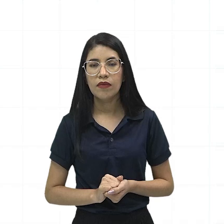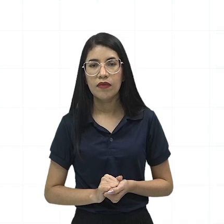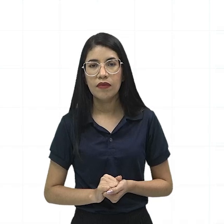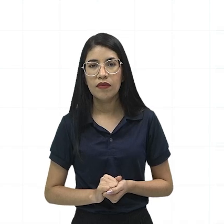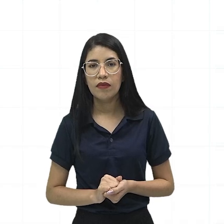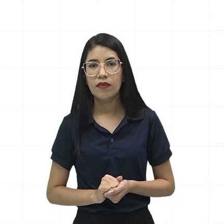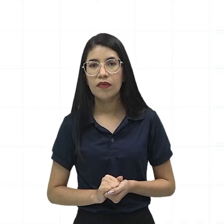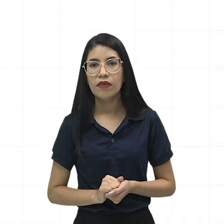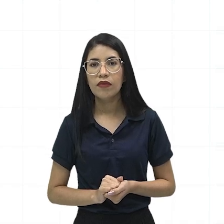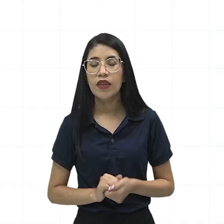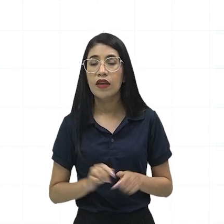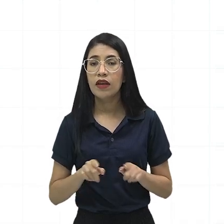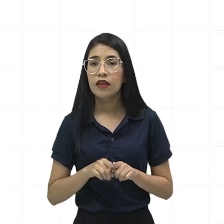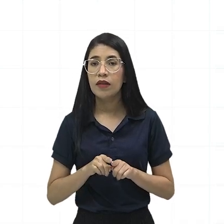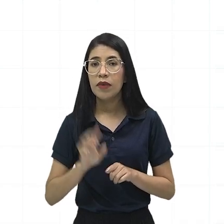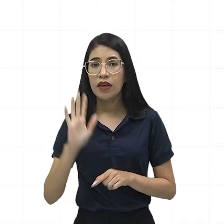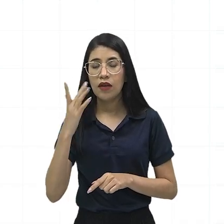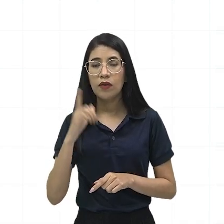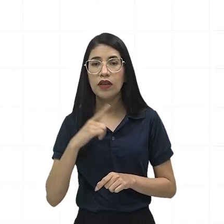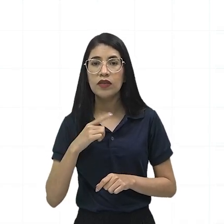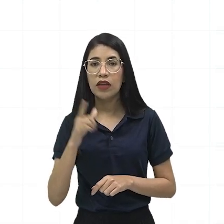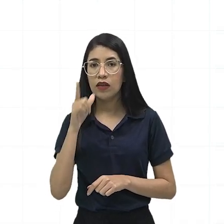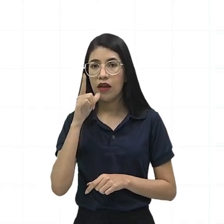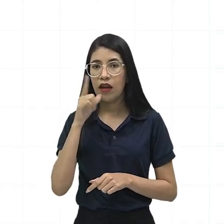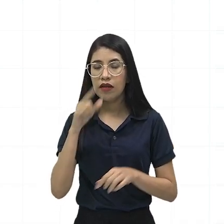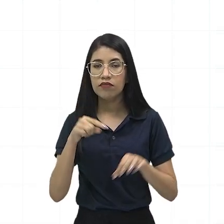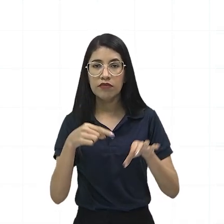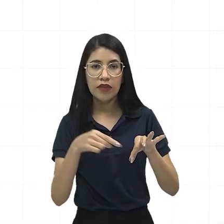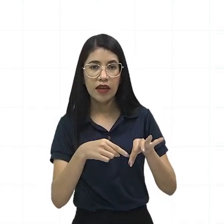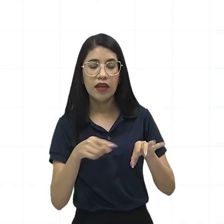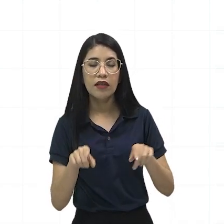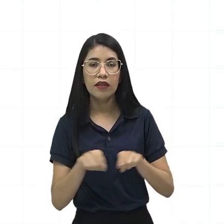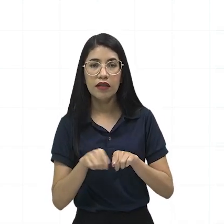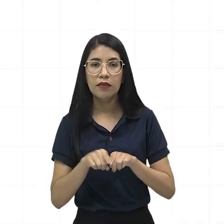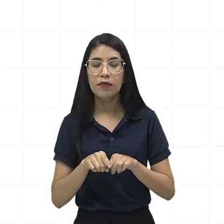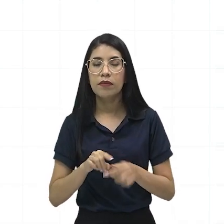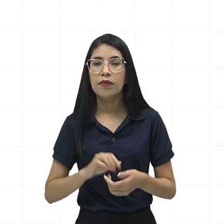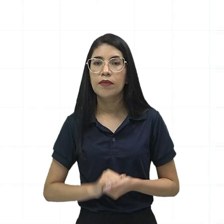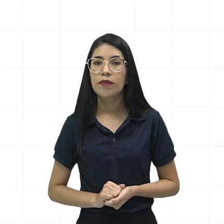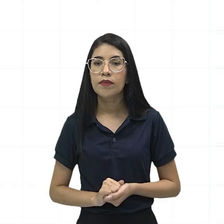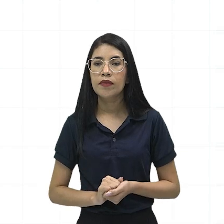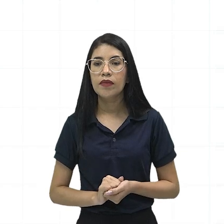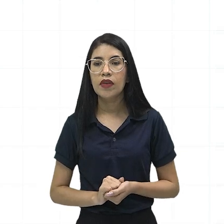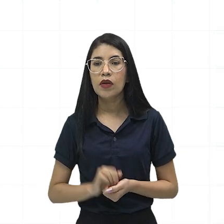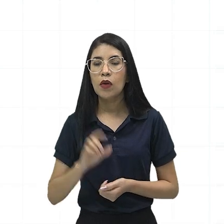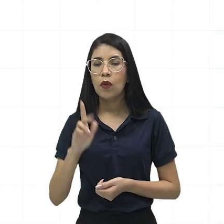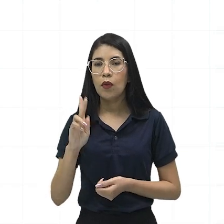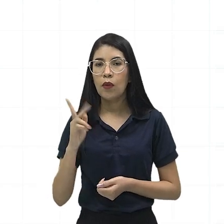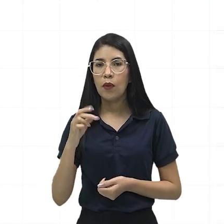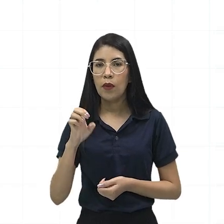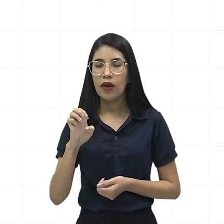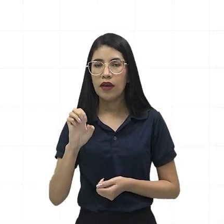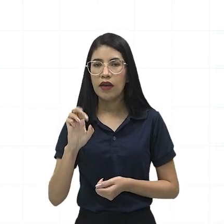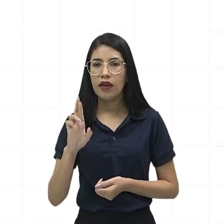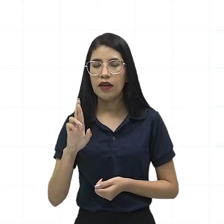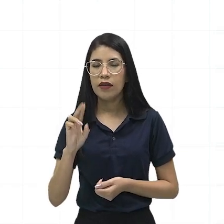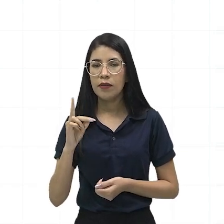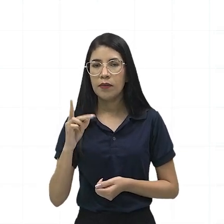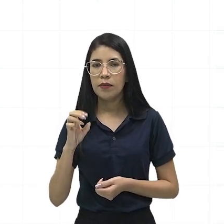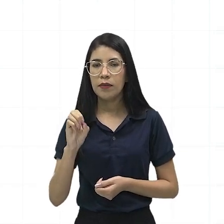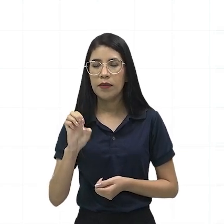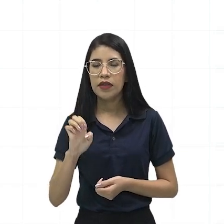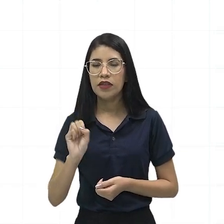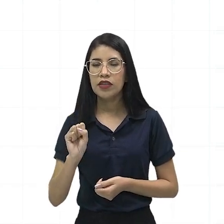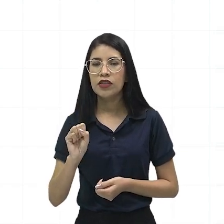e também ocorre nos órgãos genitais, nesse caso é chamado de herpes genital. Como vocês podem ver aí a imagem,